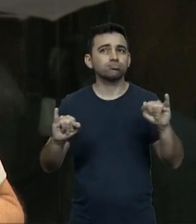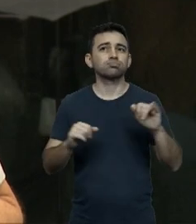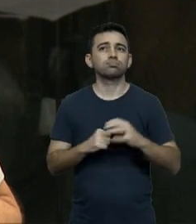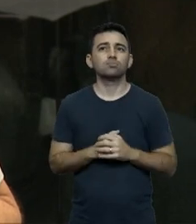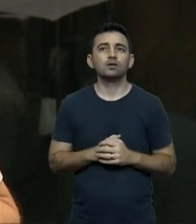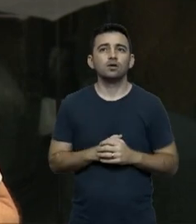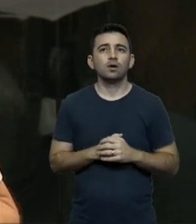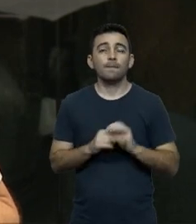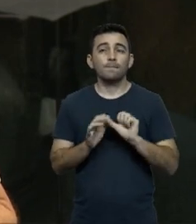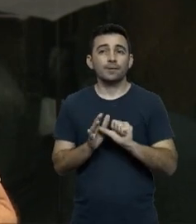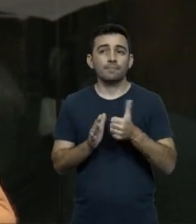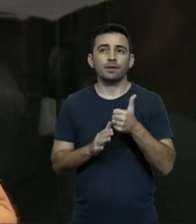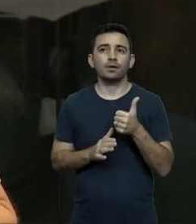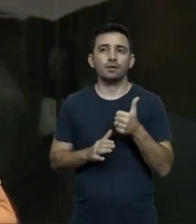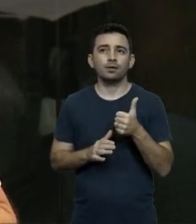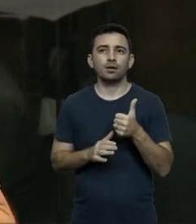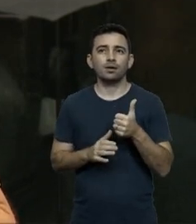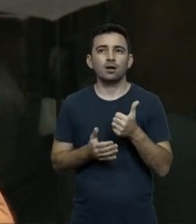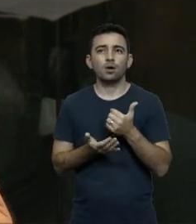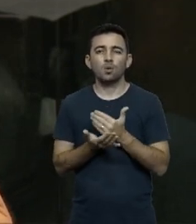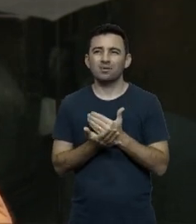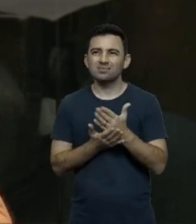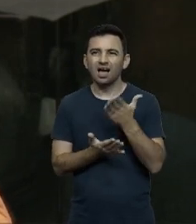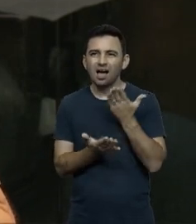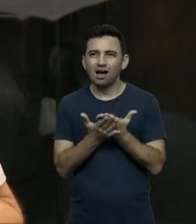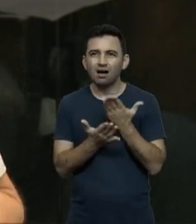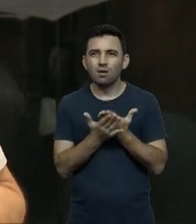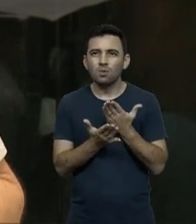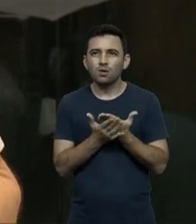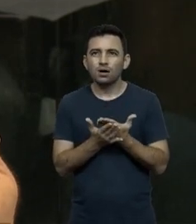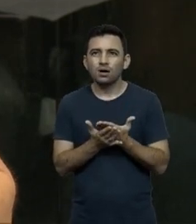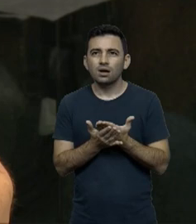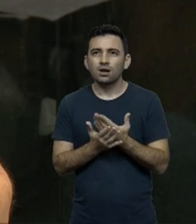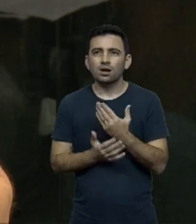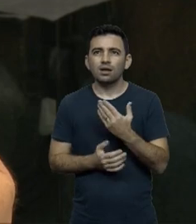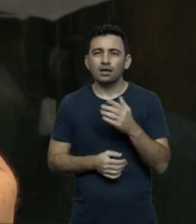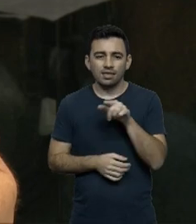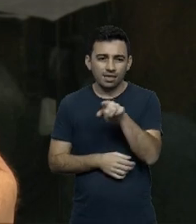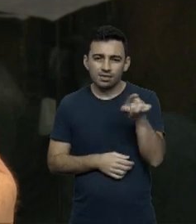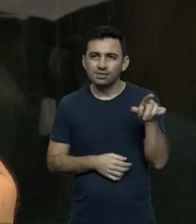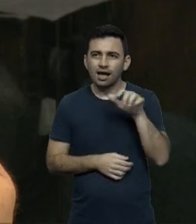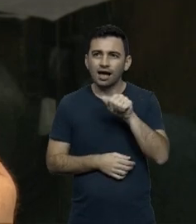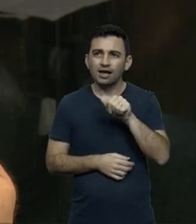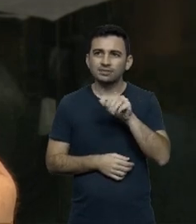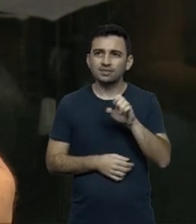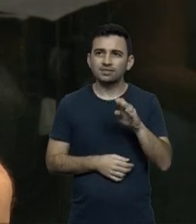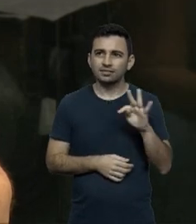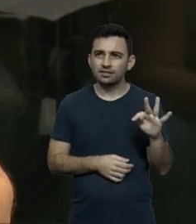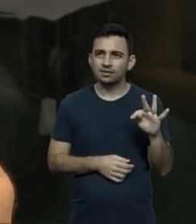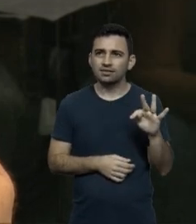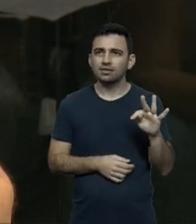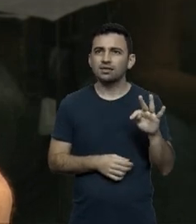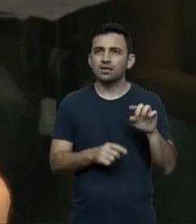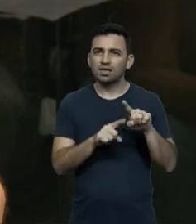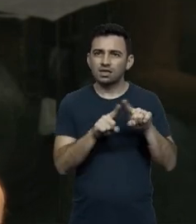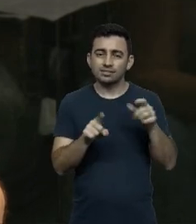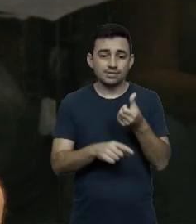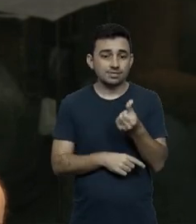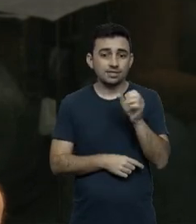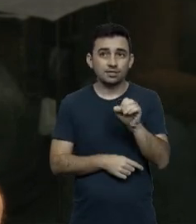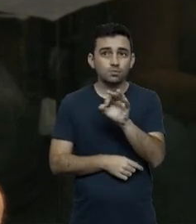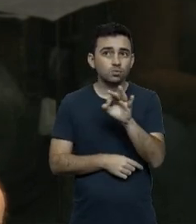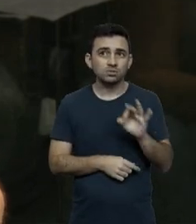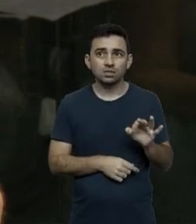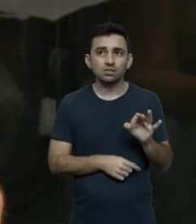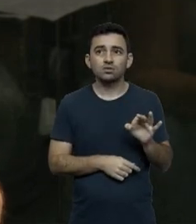primeiro começar as aulas sem os aceitei sem usar certeza que são sessenta por cento